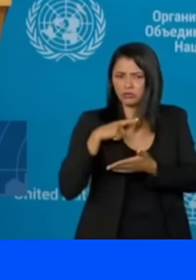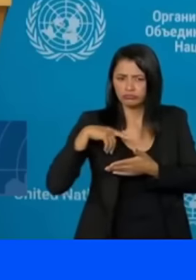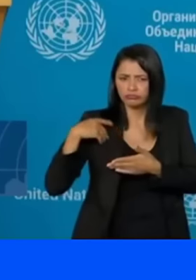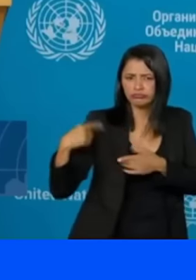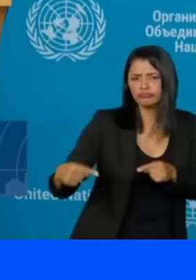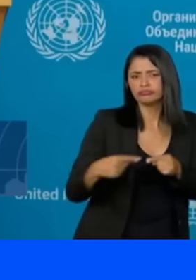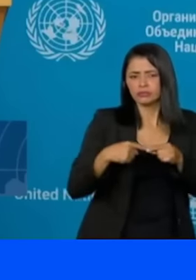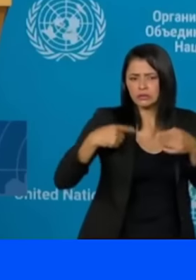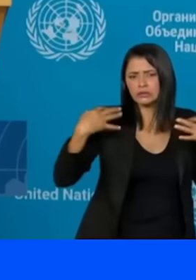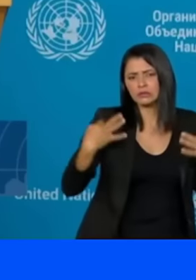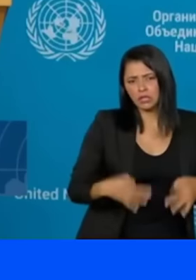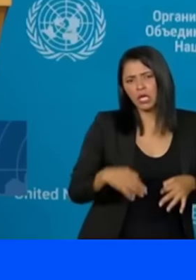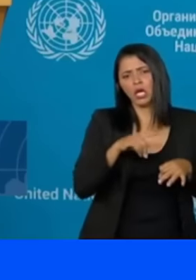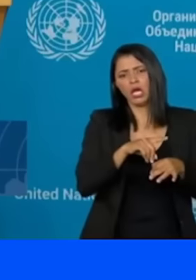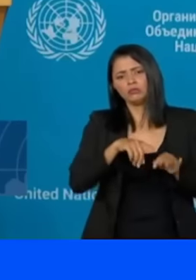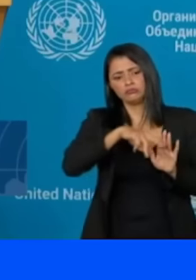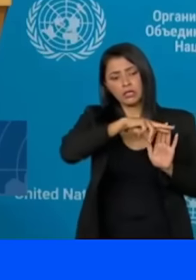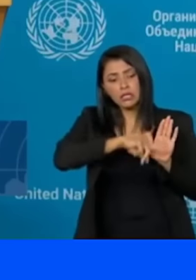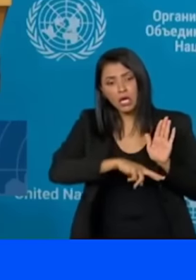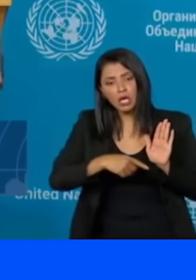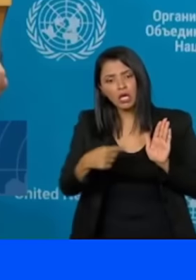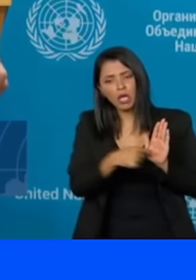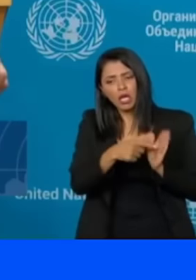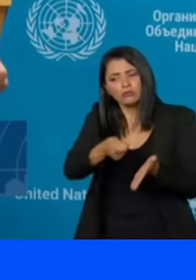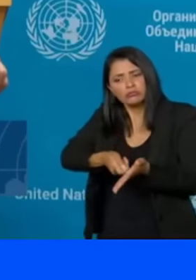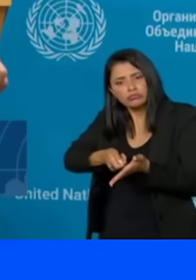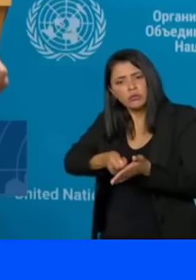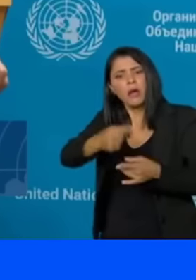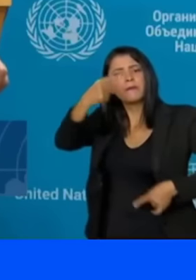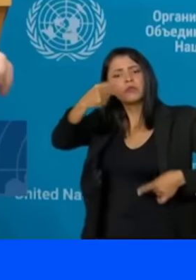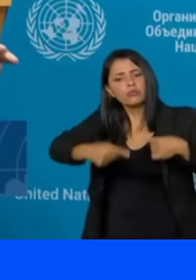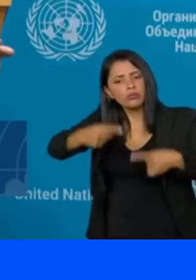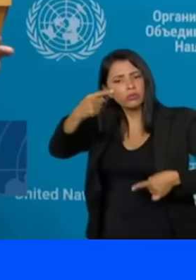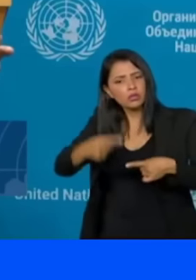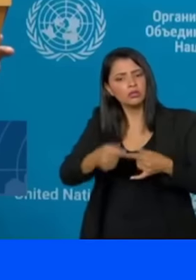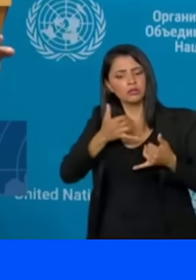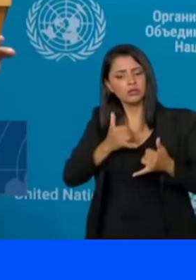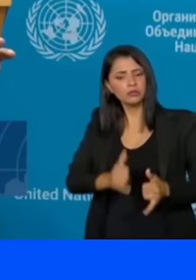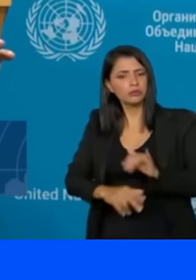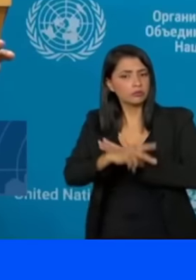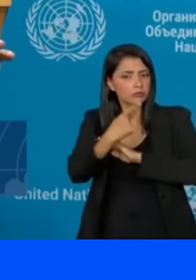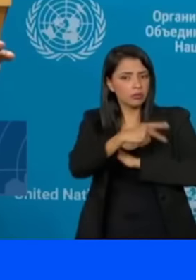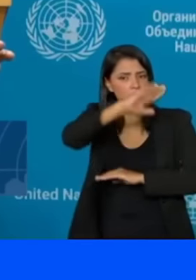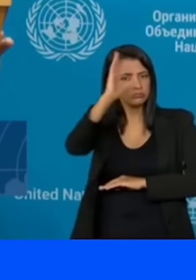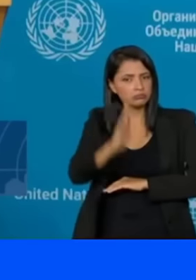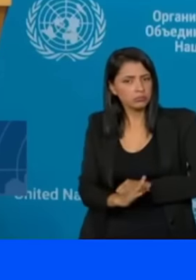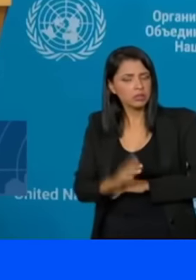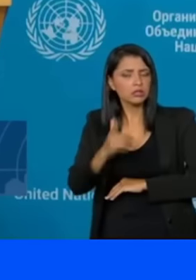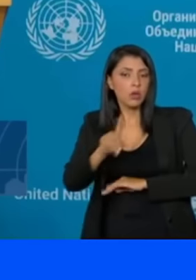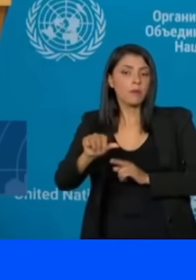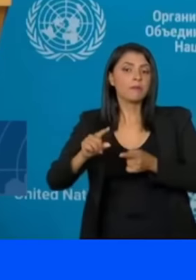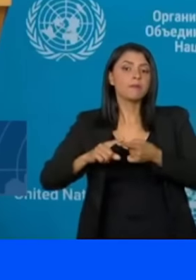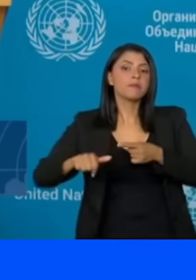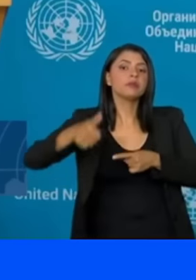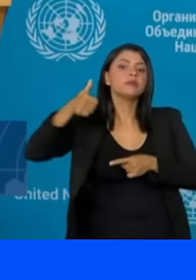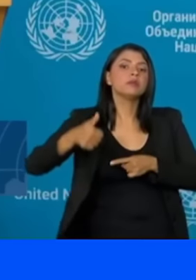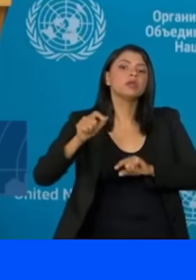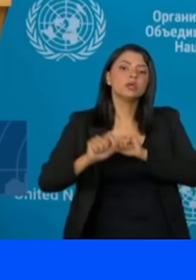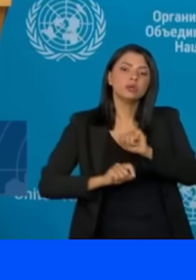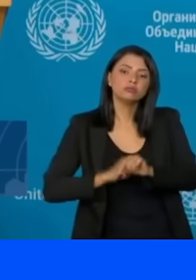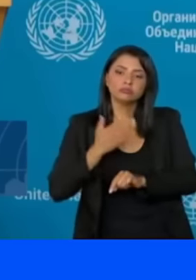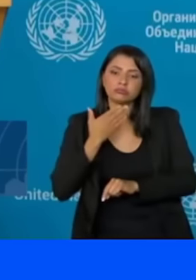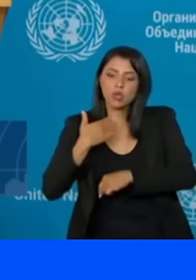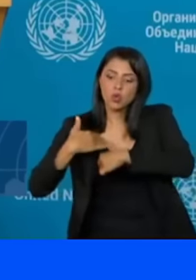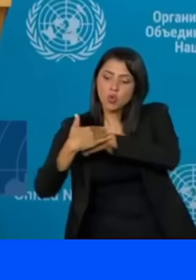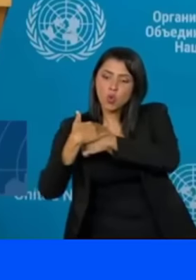lógica das exigências, sabe, da política energética do Brasil. Primeira coisa. Então eu conversei